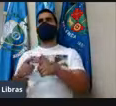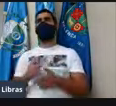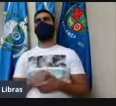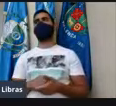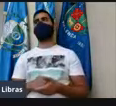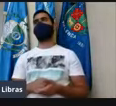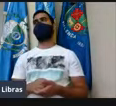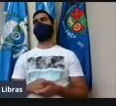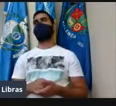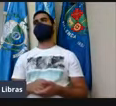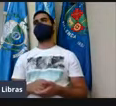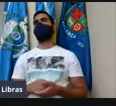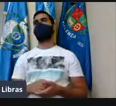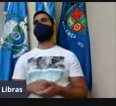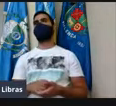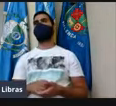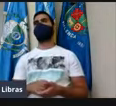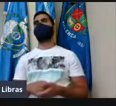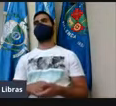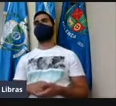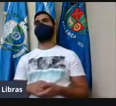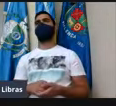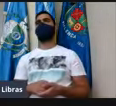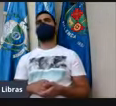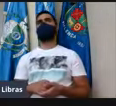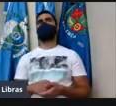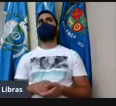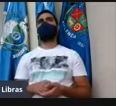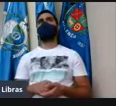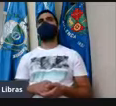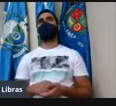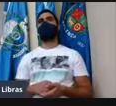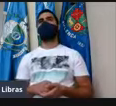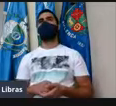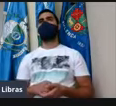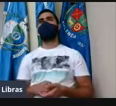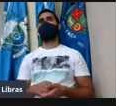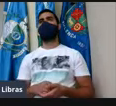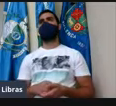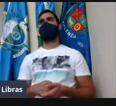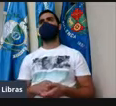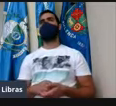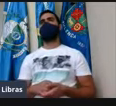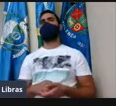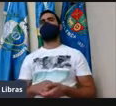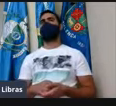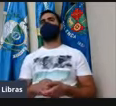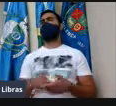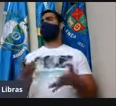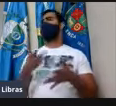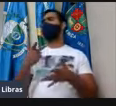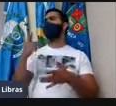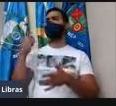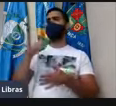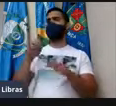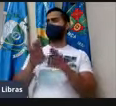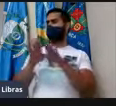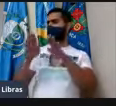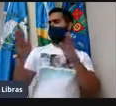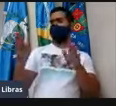Isso é altamente compreensível. Agora, eu manifesto mais uma vez da seguinte maneira, as portas estão abertas,